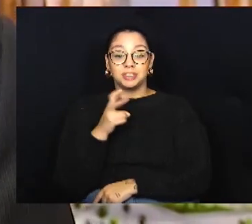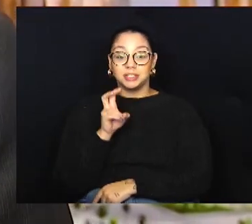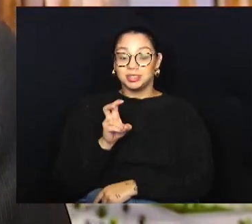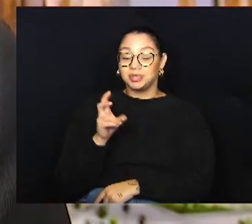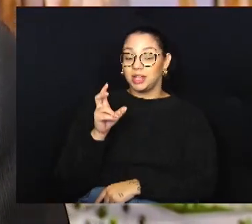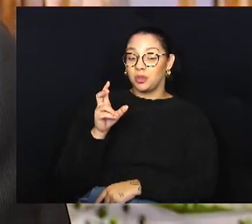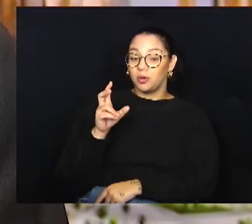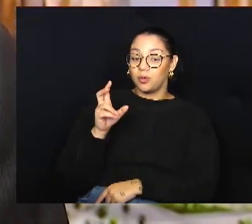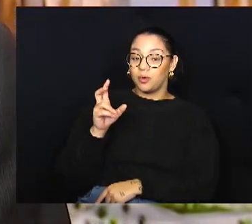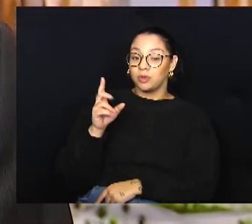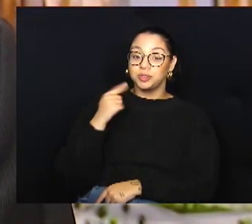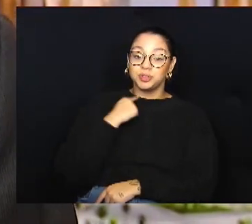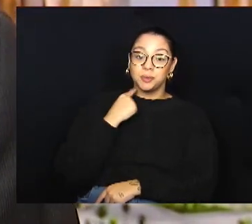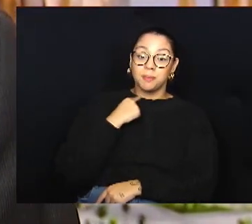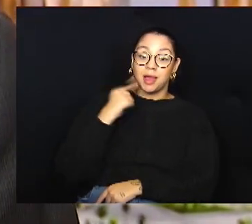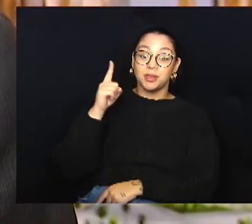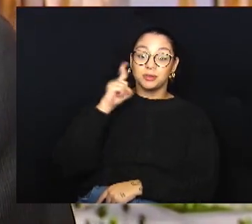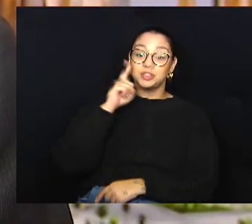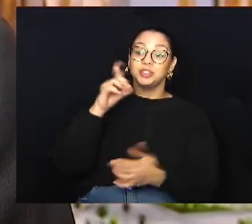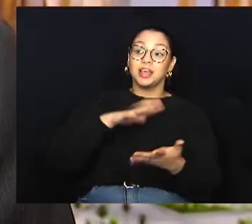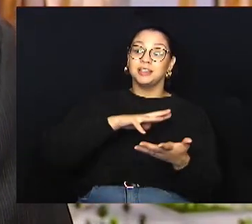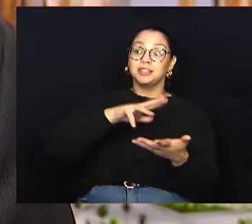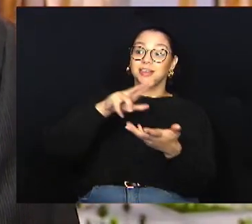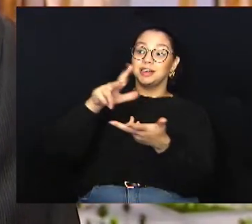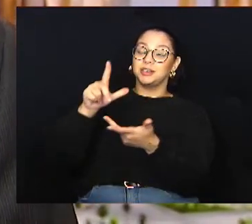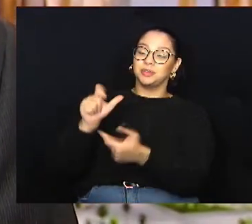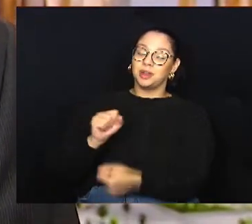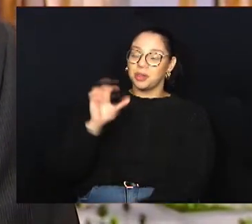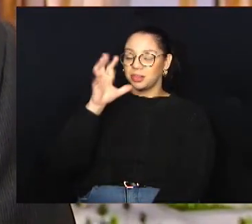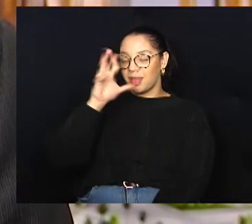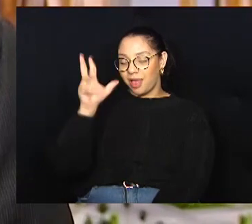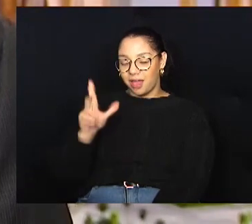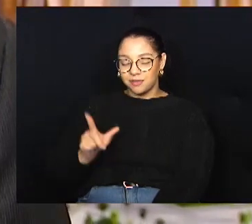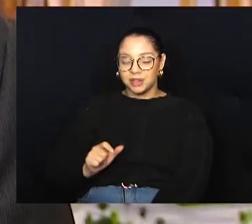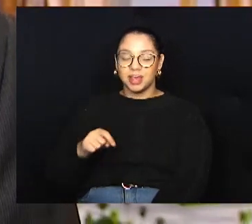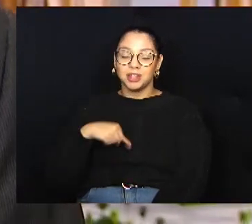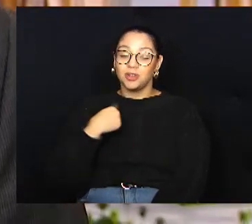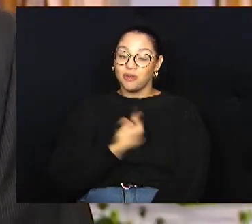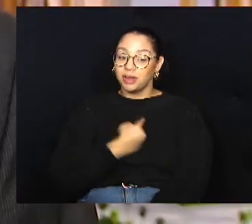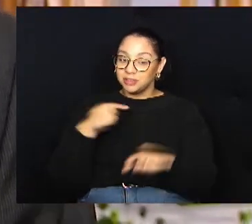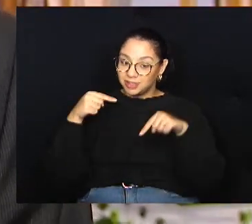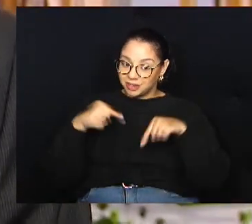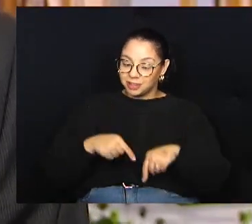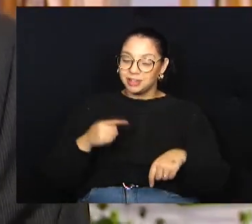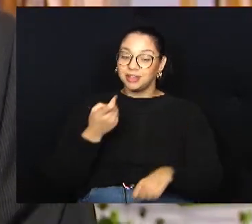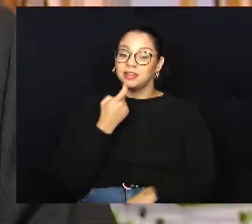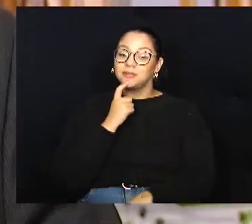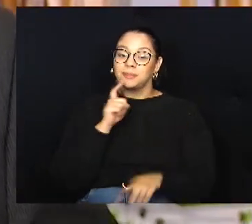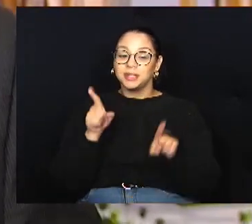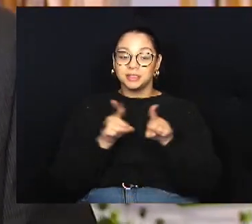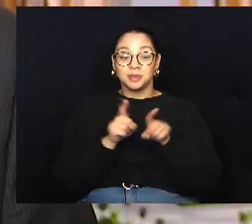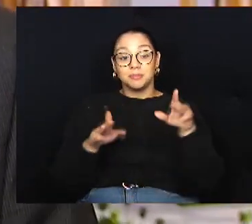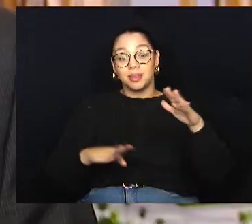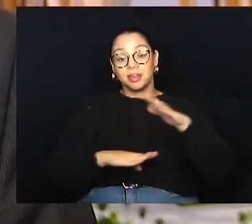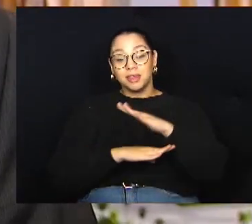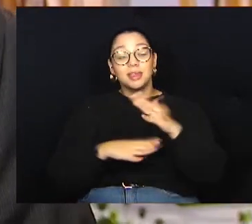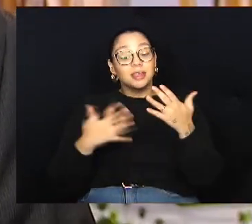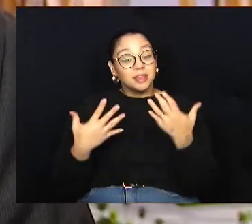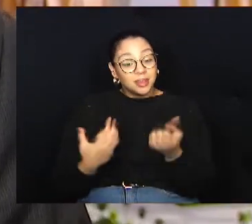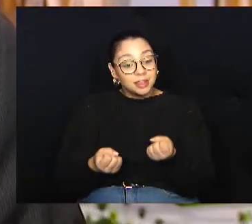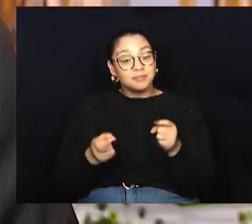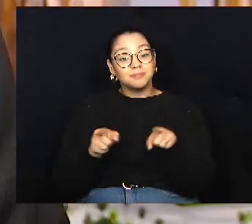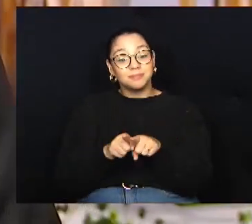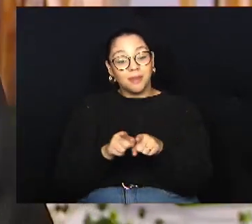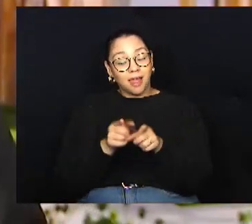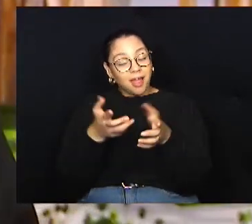África, né? O Dia Internacional da África. E nós, aqui em Campinas, e a Câmara Municipal decidiu abraçar também